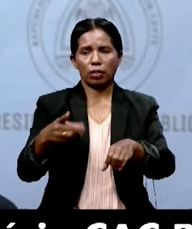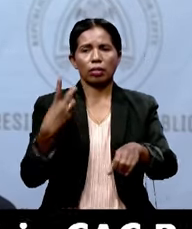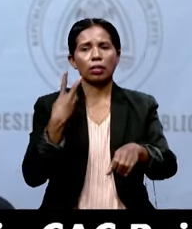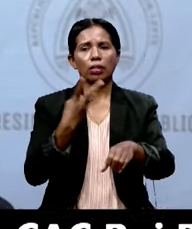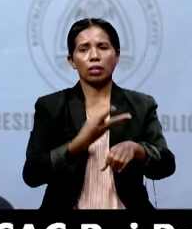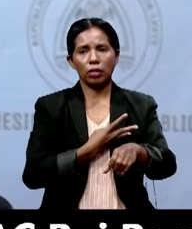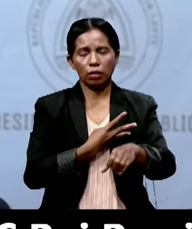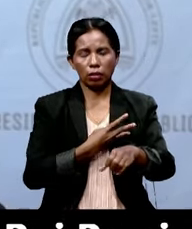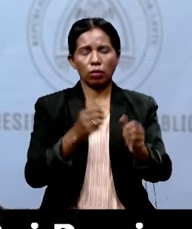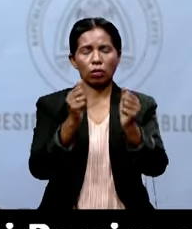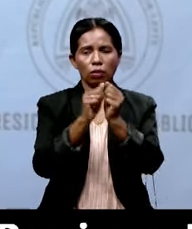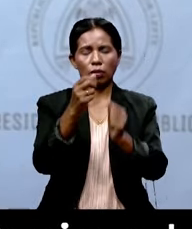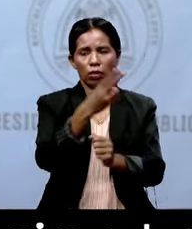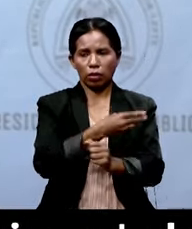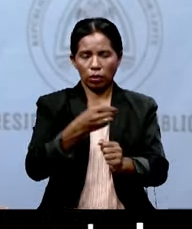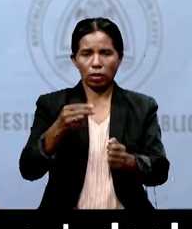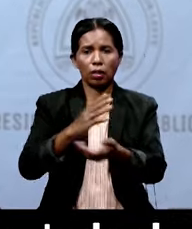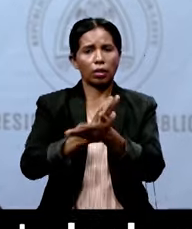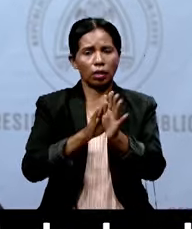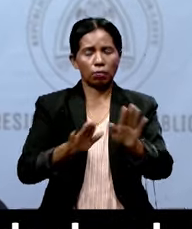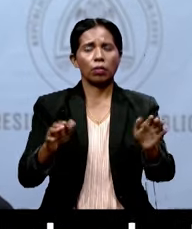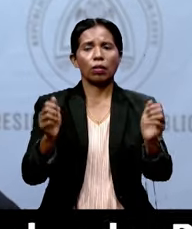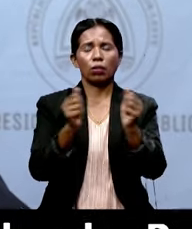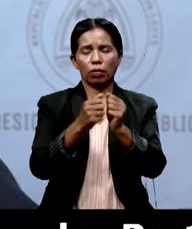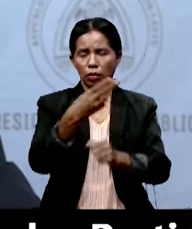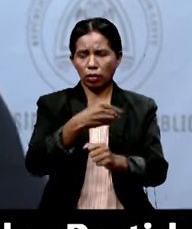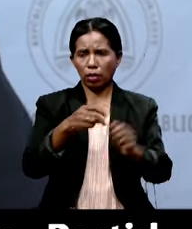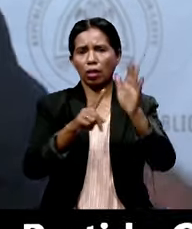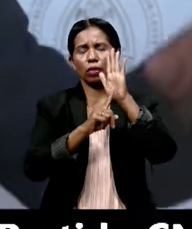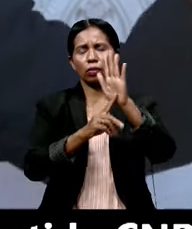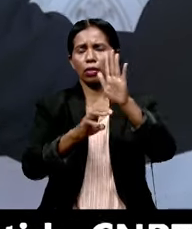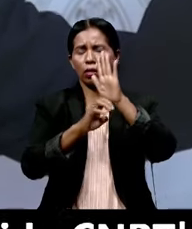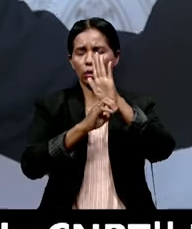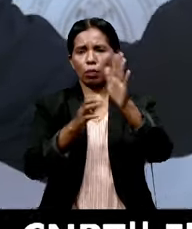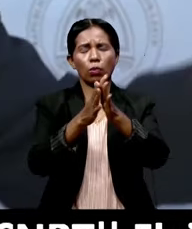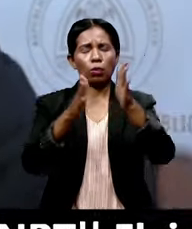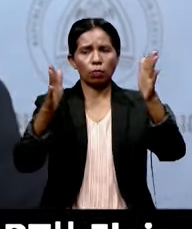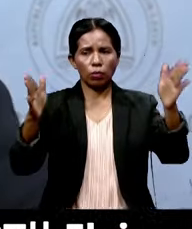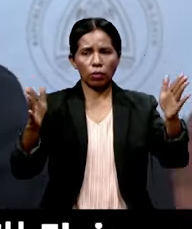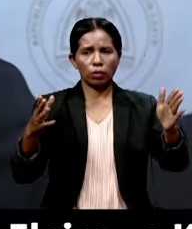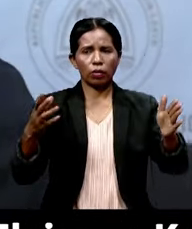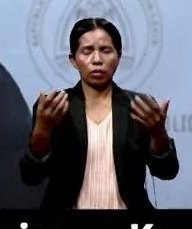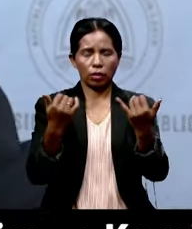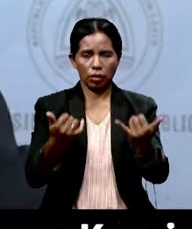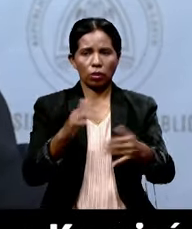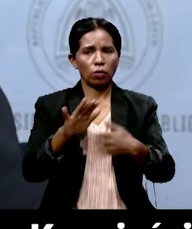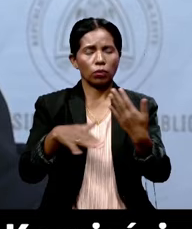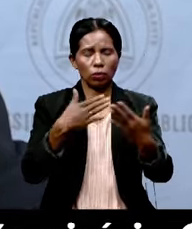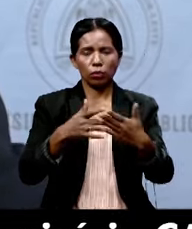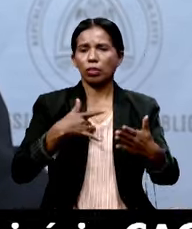com a Indonésia, sai no dar exemplo bom, teve-se e rebar que teve-se o tudo